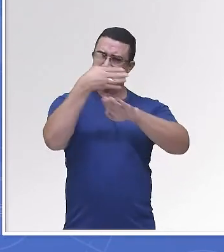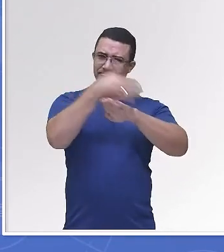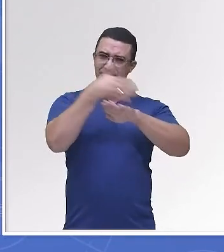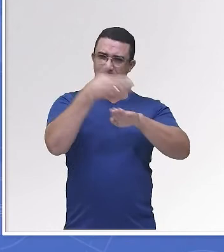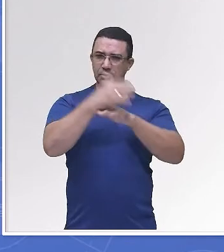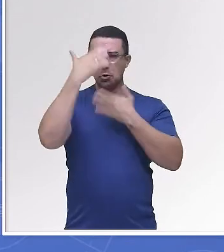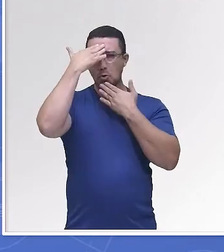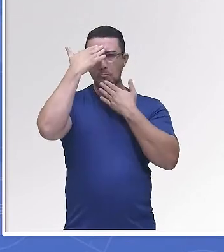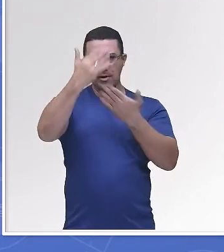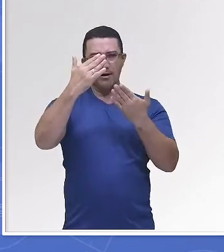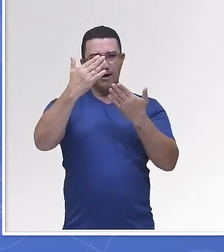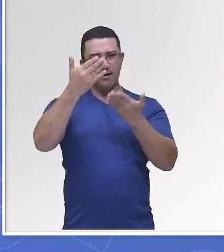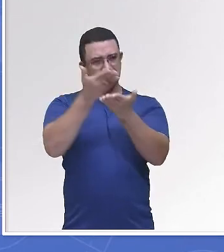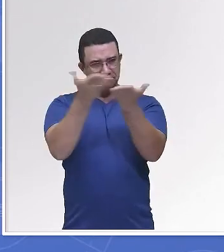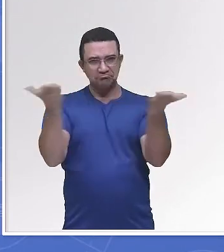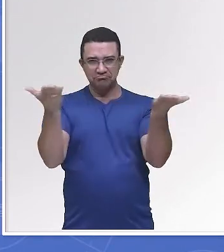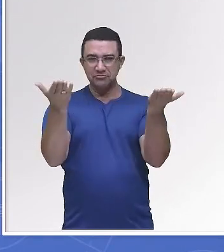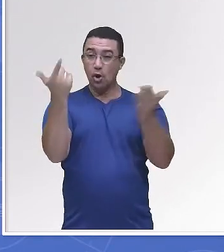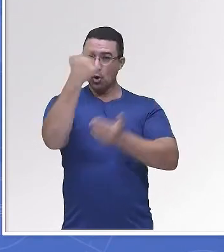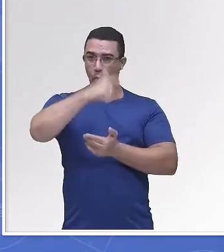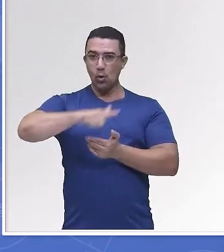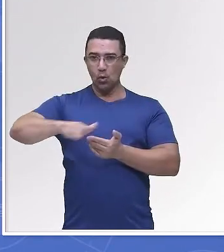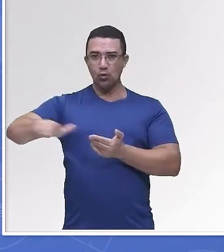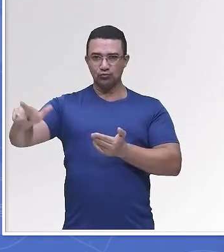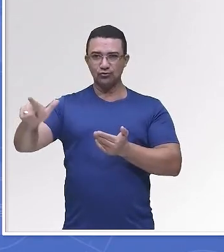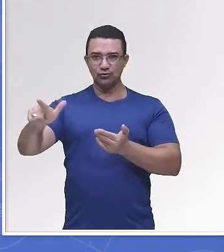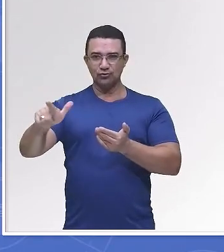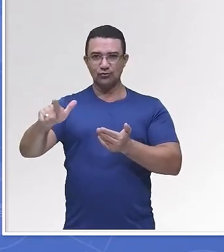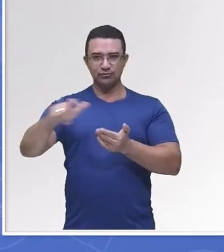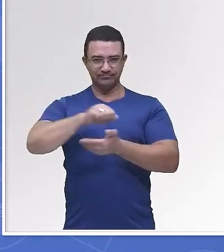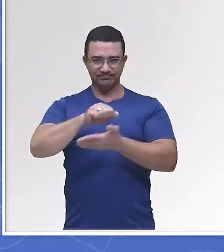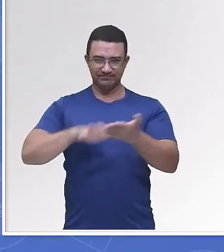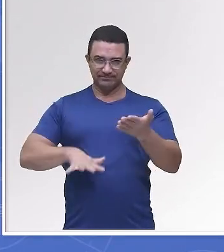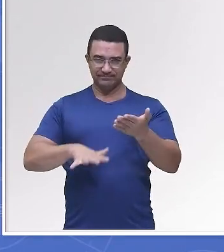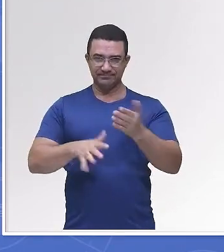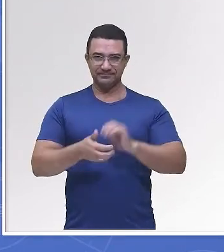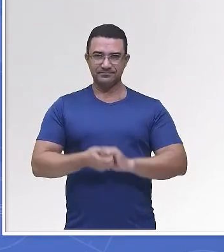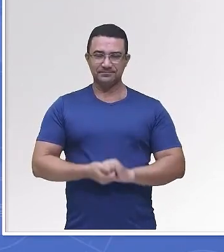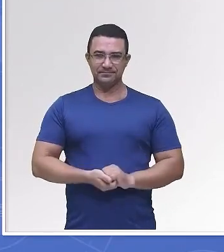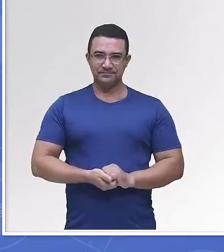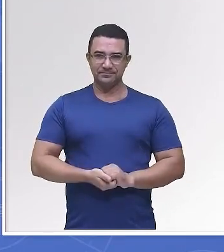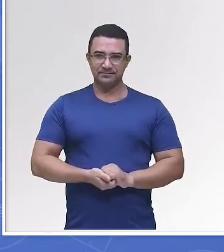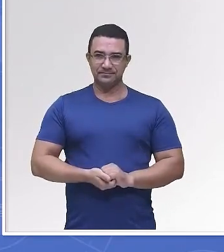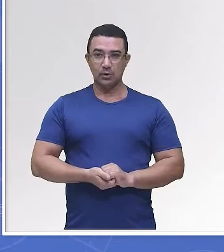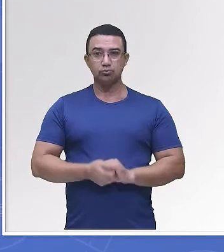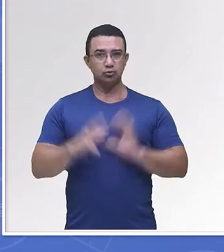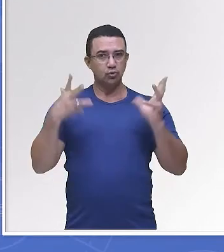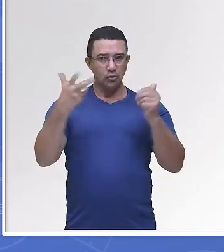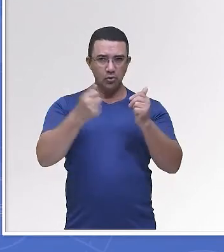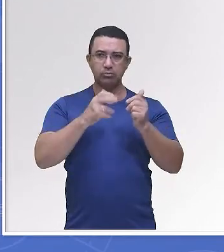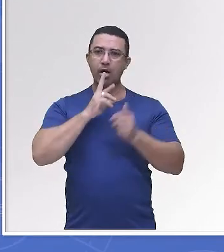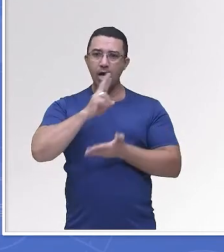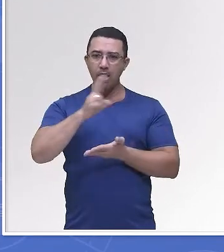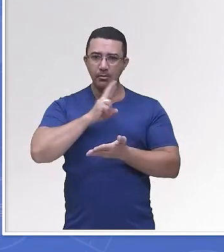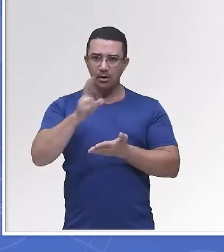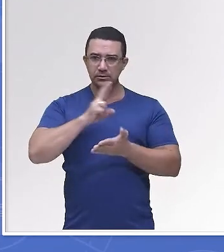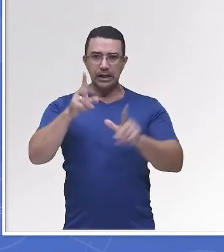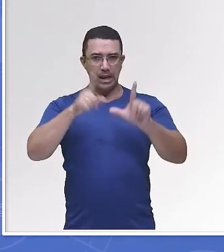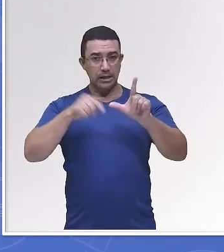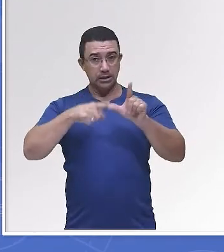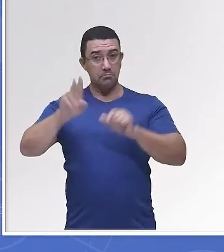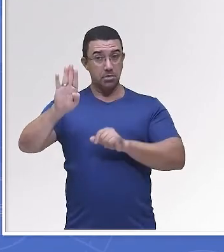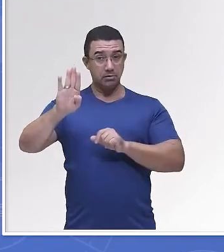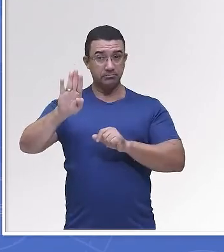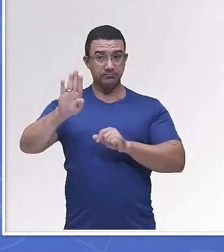Vamos continuar nesse nosso processo de interação aqui e todos indicando para nós a alternativa B. Então vamos ao comentário. Olhem